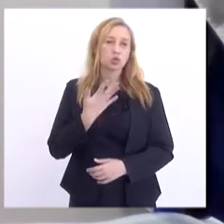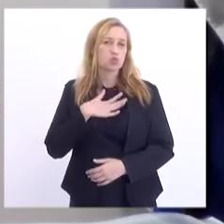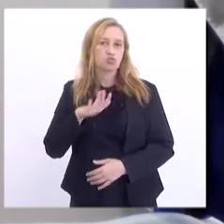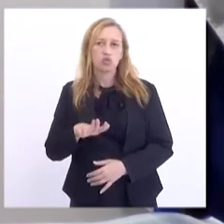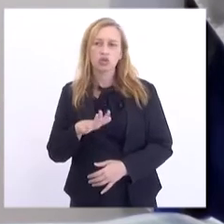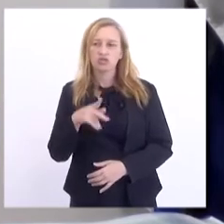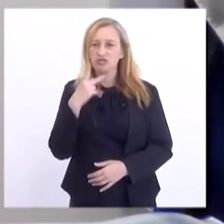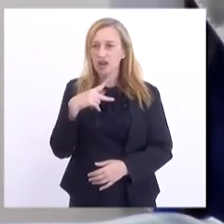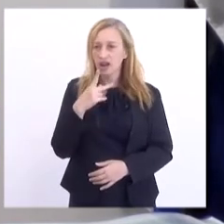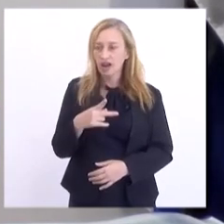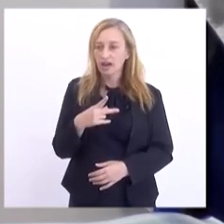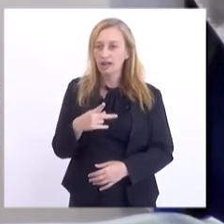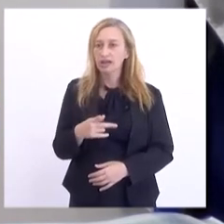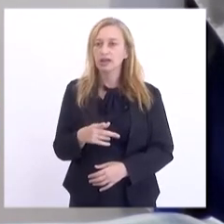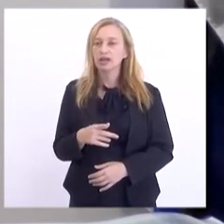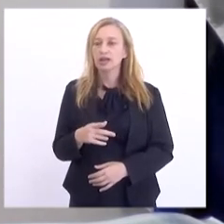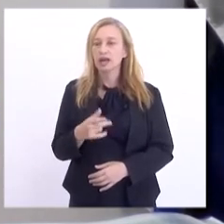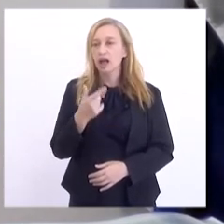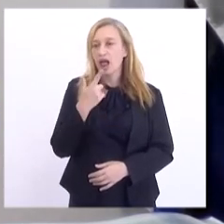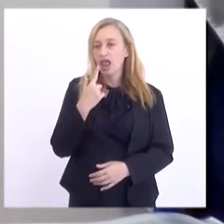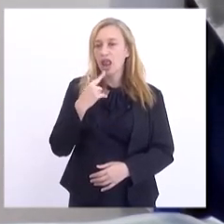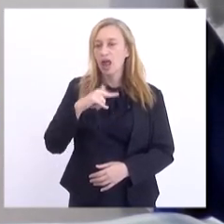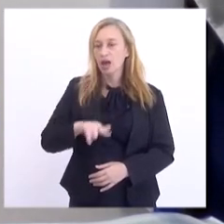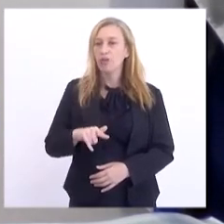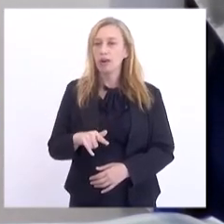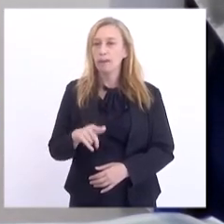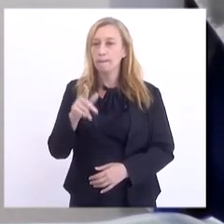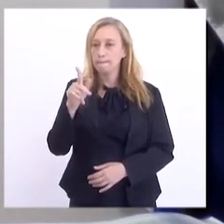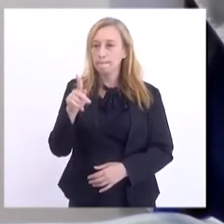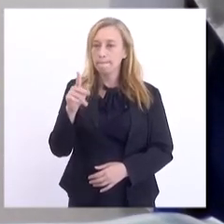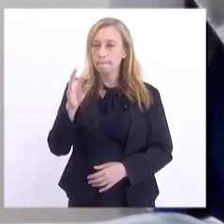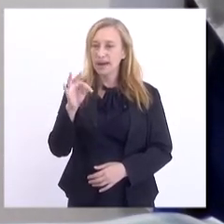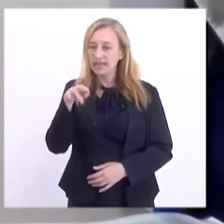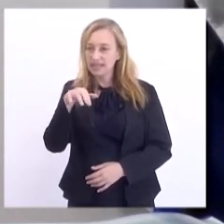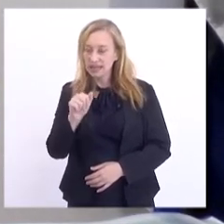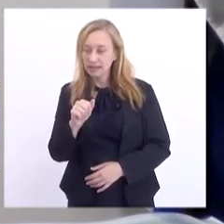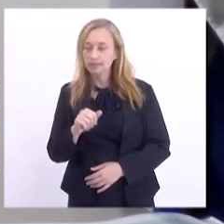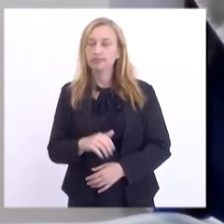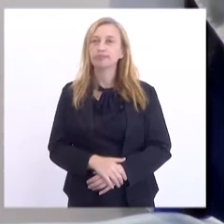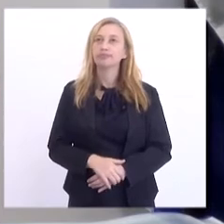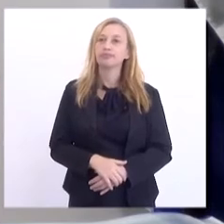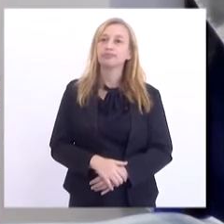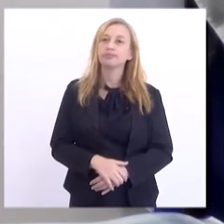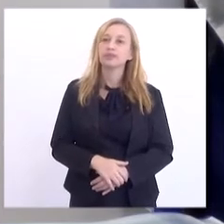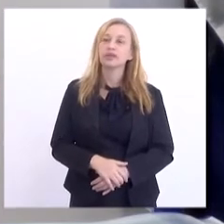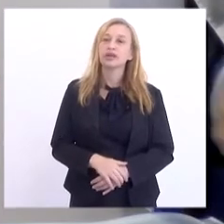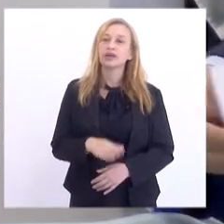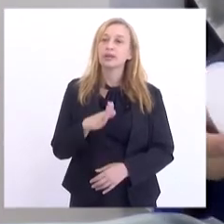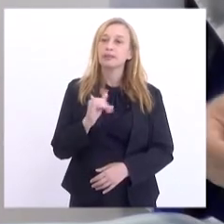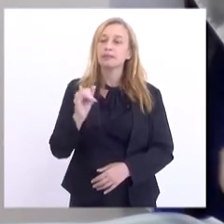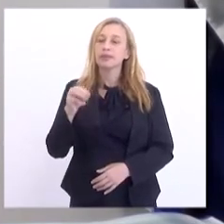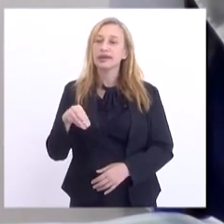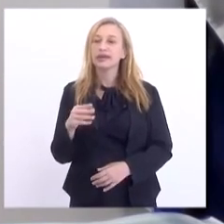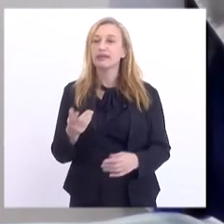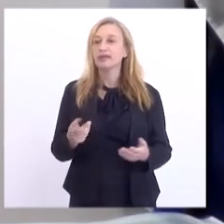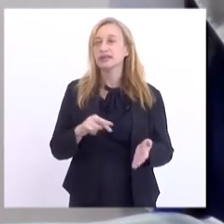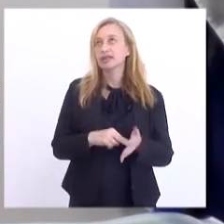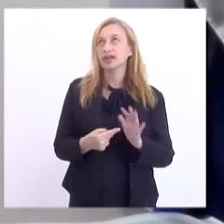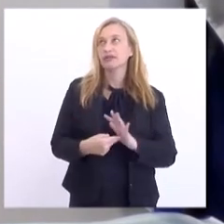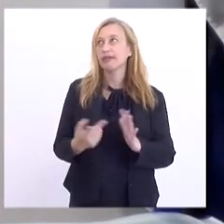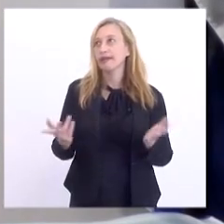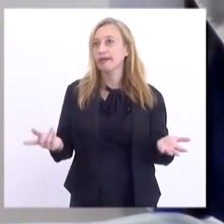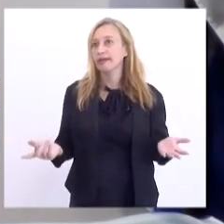gosto de falar a língua Pátria né Eu gosto de falar as línguas que não são pata e brinque a dizer